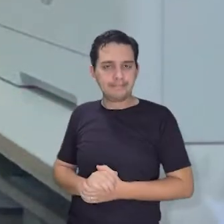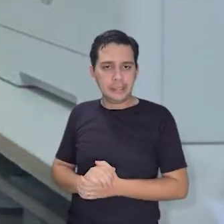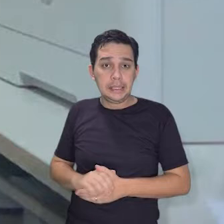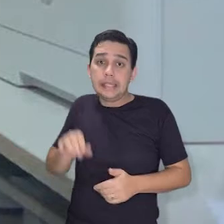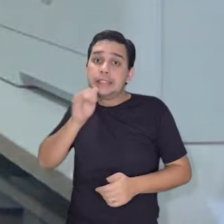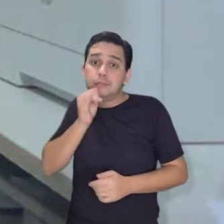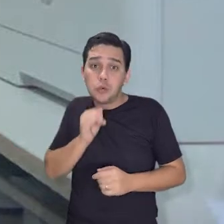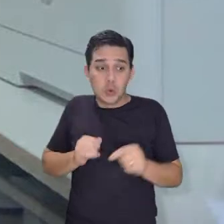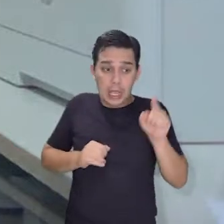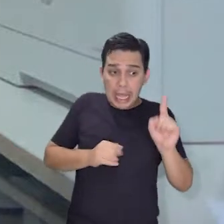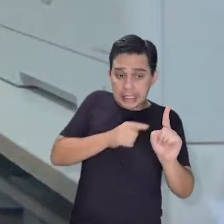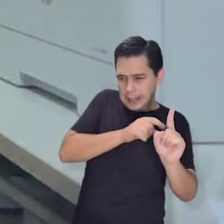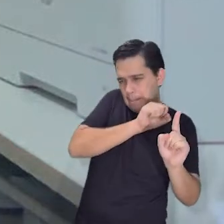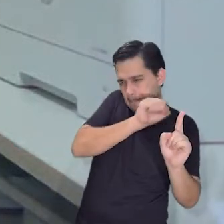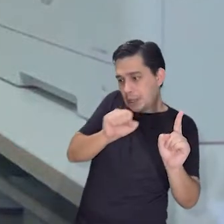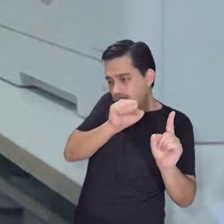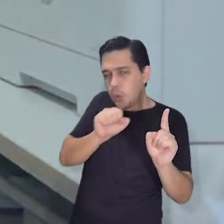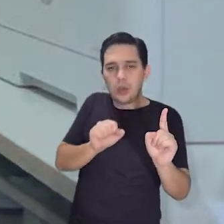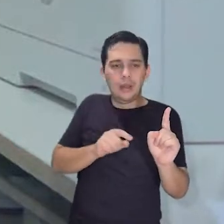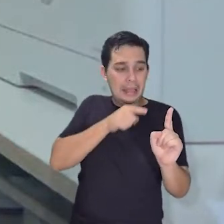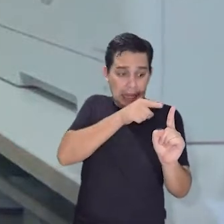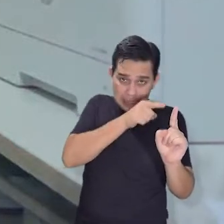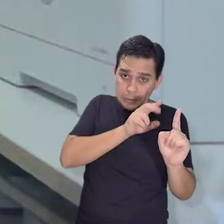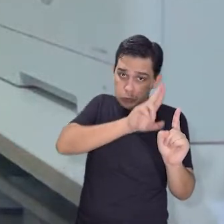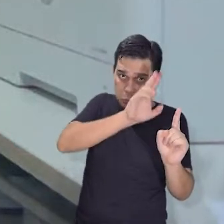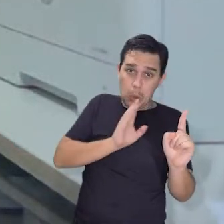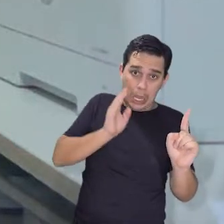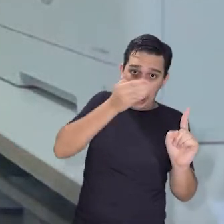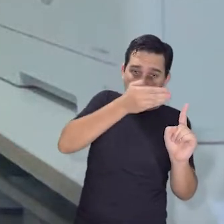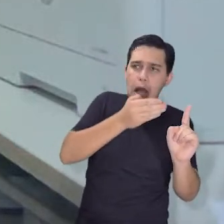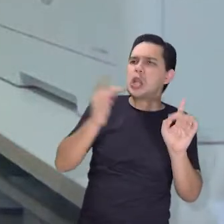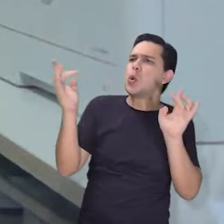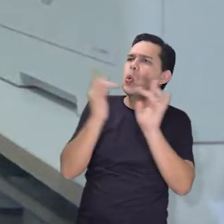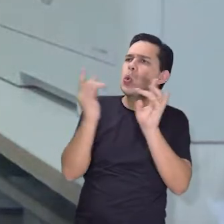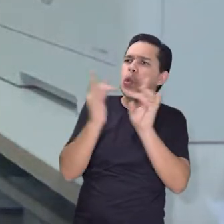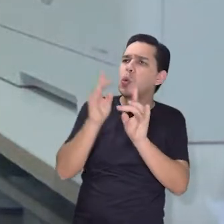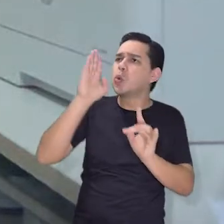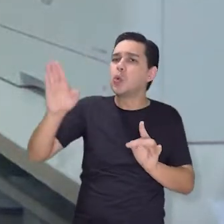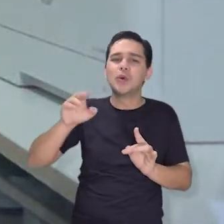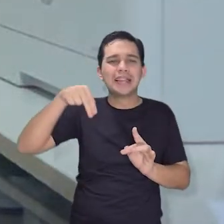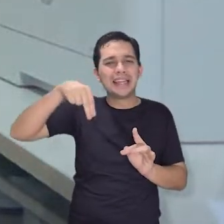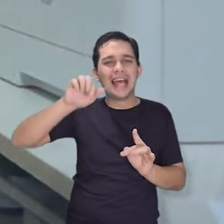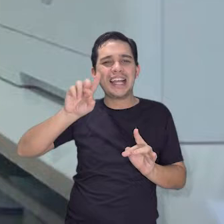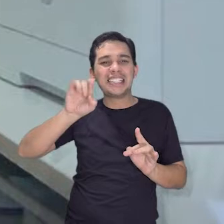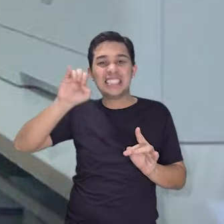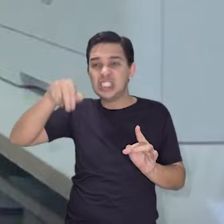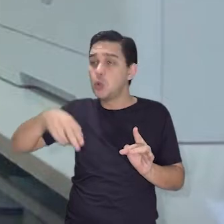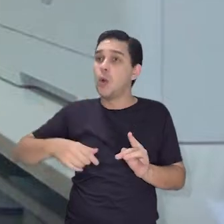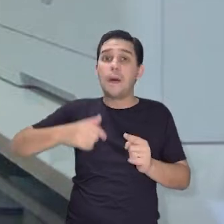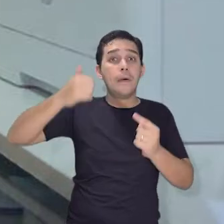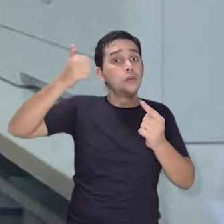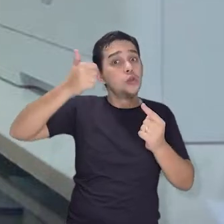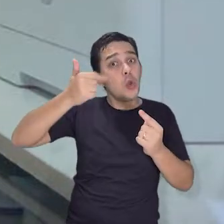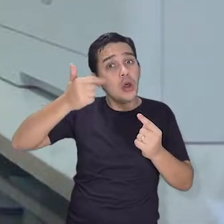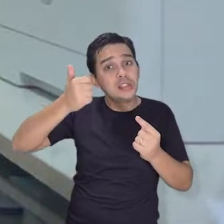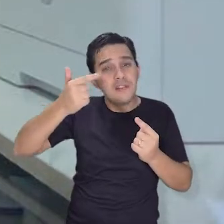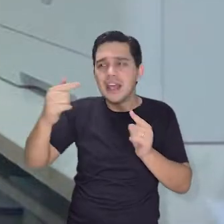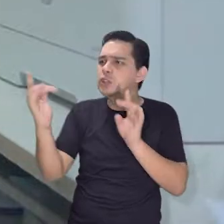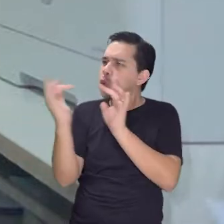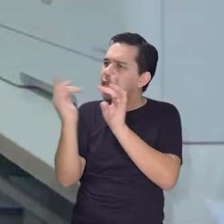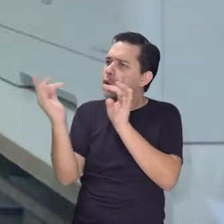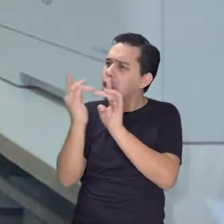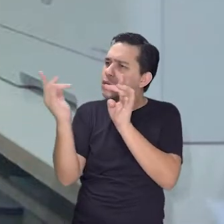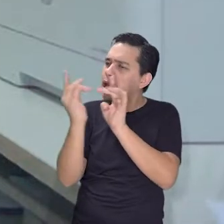fez com o ex-vereador Nadinho por 12 vezes no dia do crime, o fato de as estações de rádio